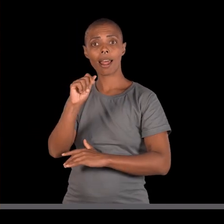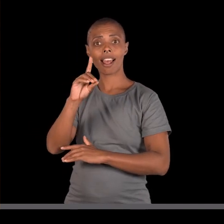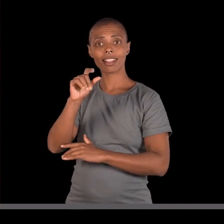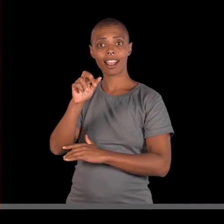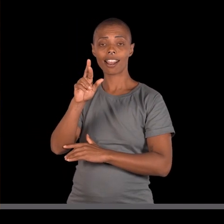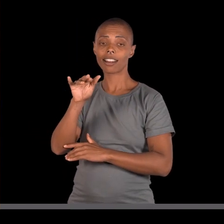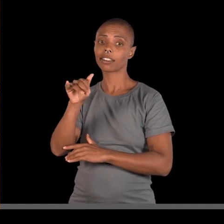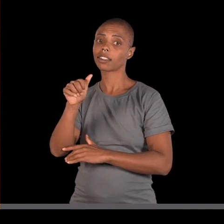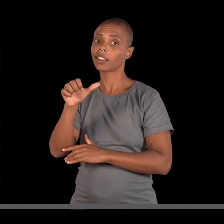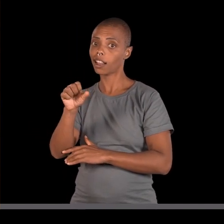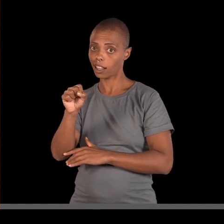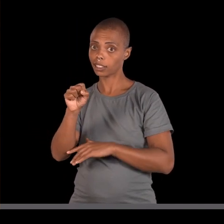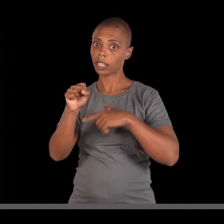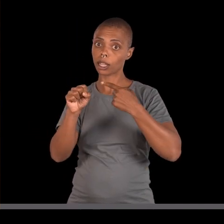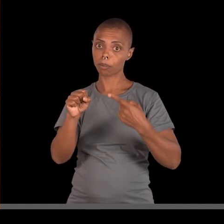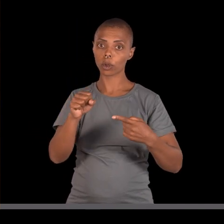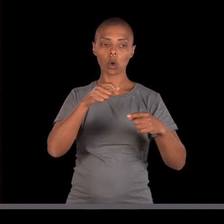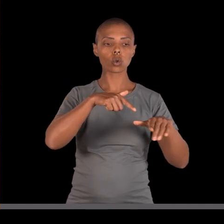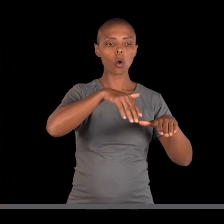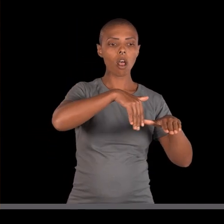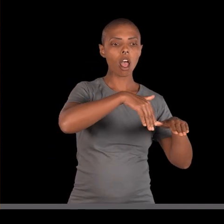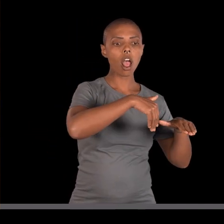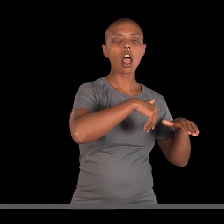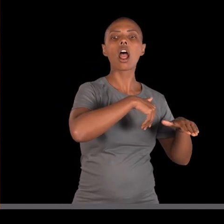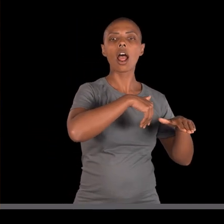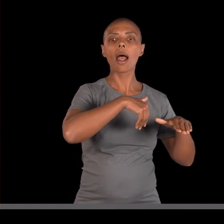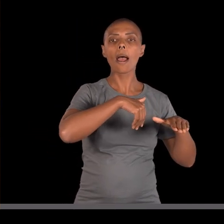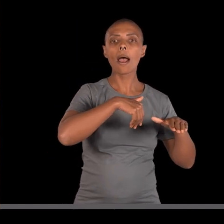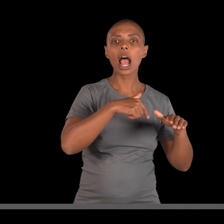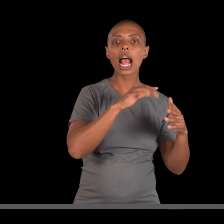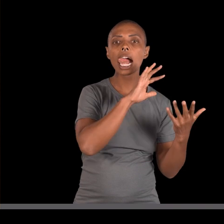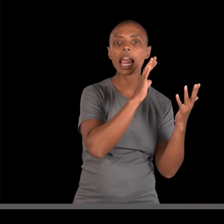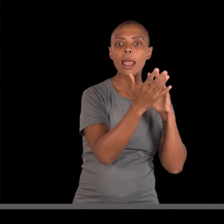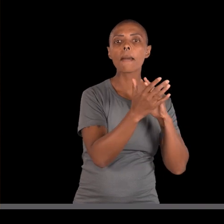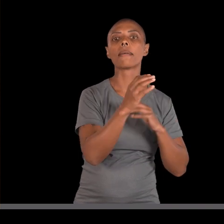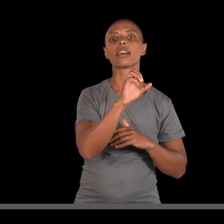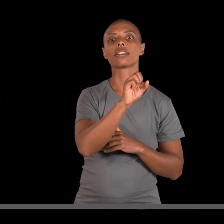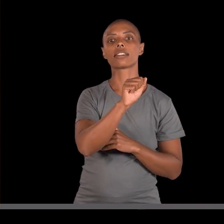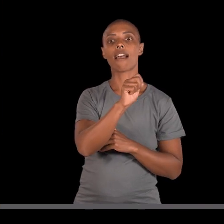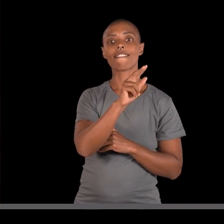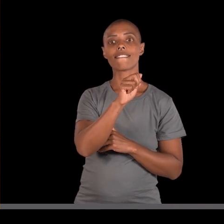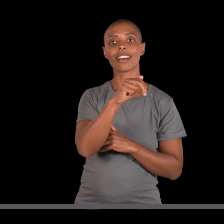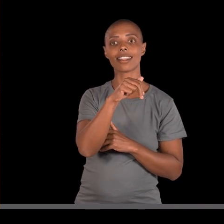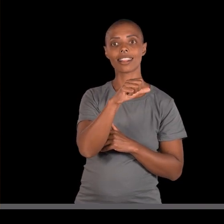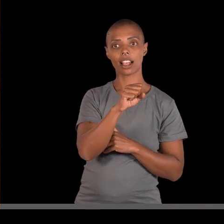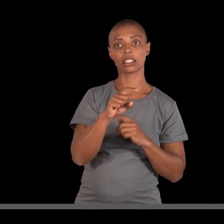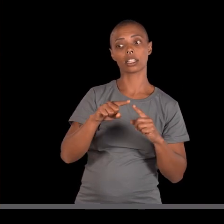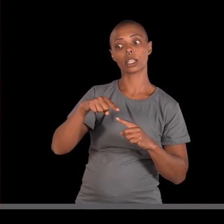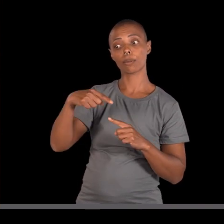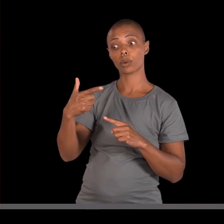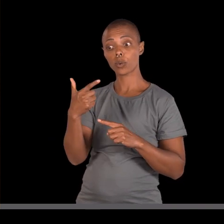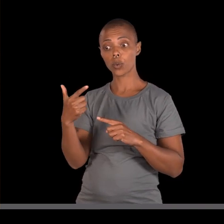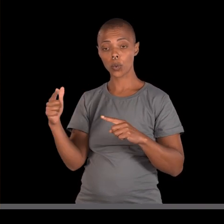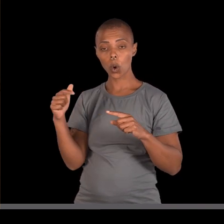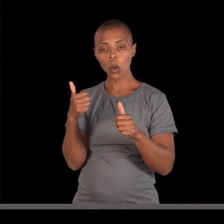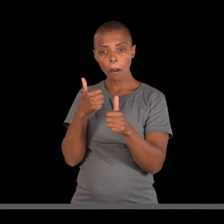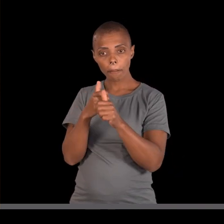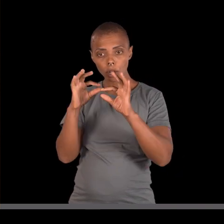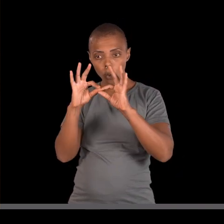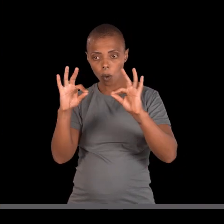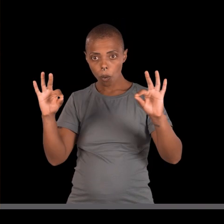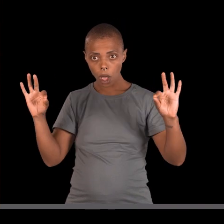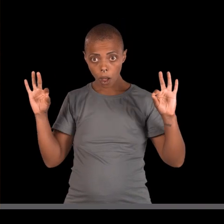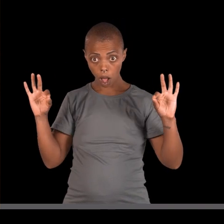pradarias. Nos climas tropicais você vai ter as savanas. No clima equatorial você vai ter as